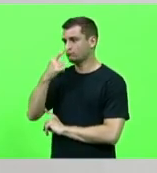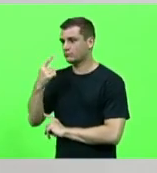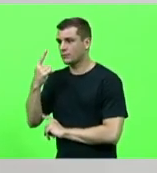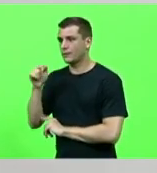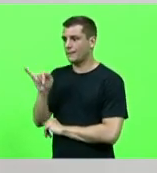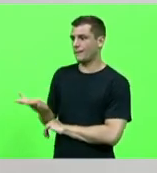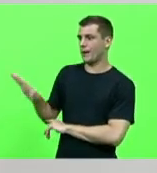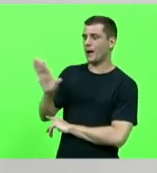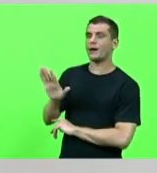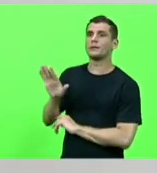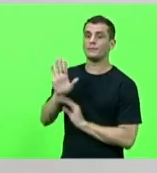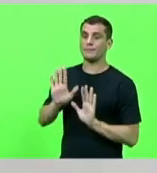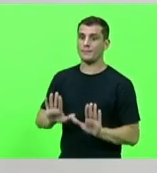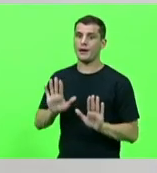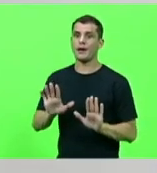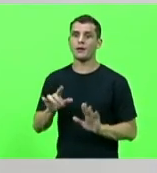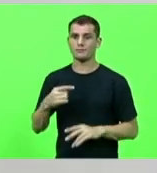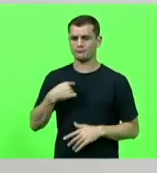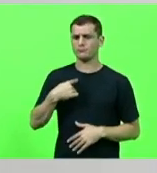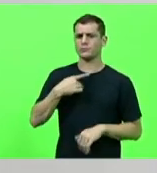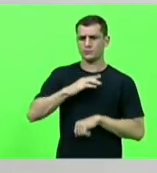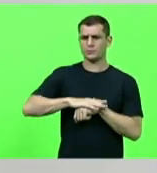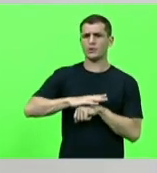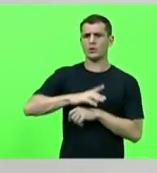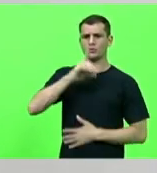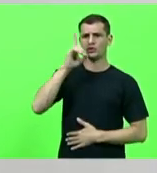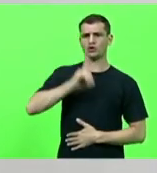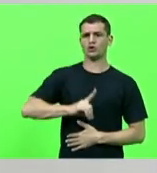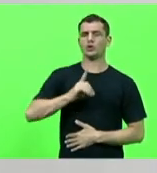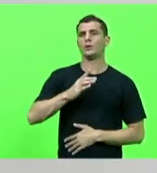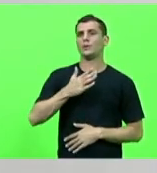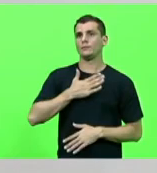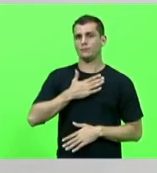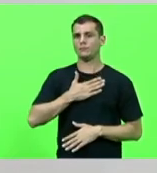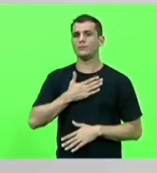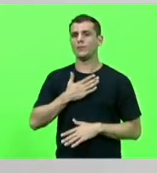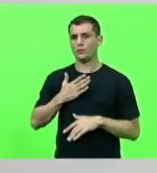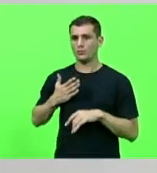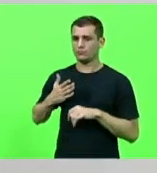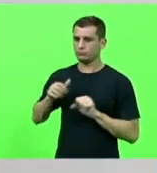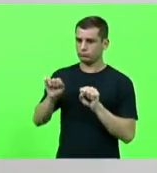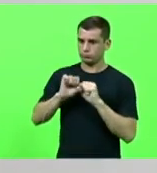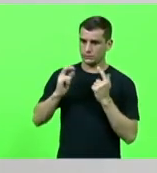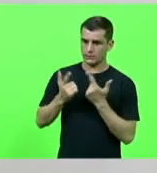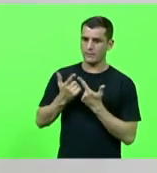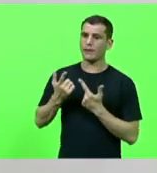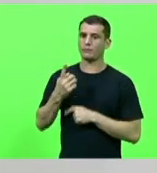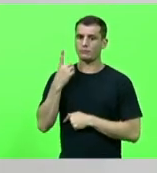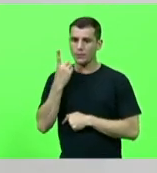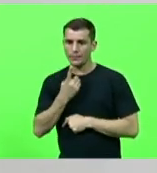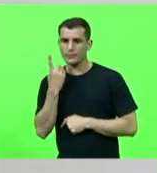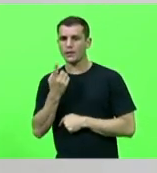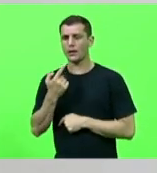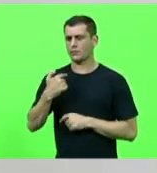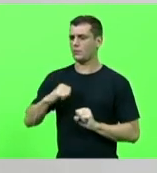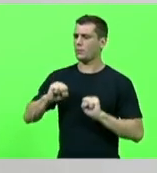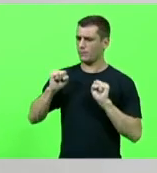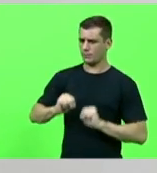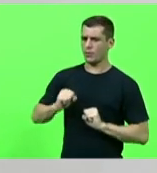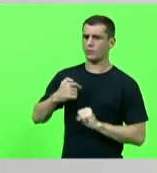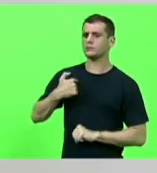tenho o direito, como parlamentar, e o dever de fazer as críticas relacionadas a decisões de